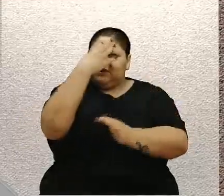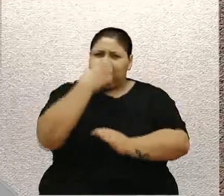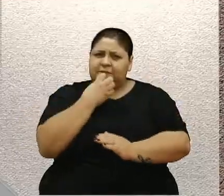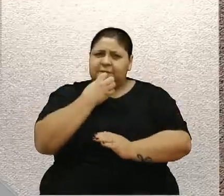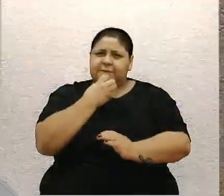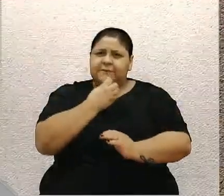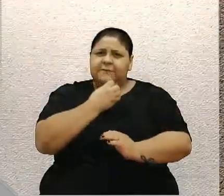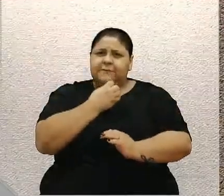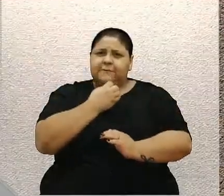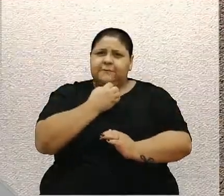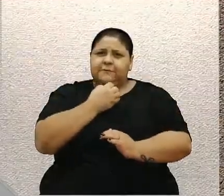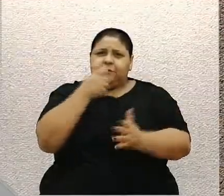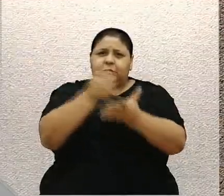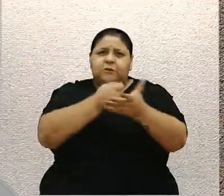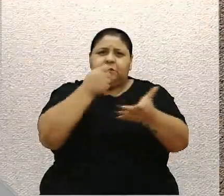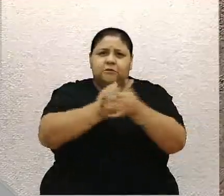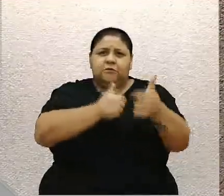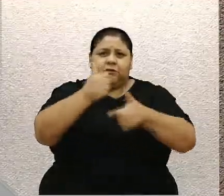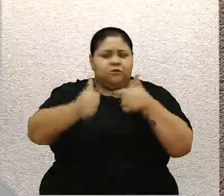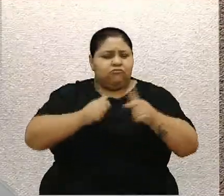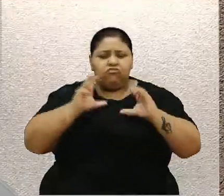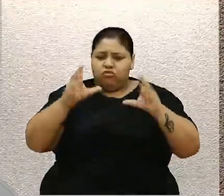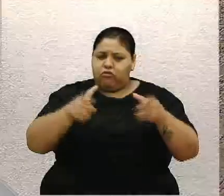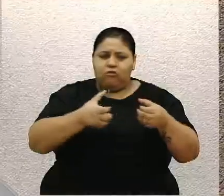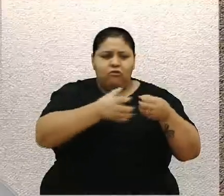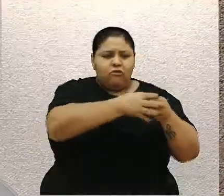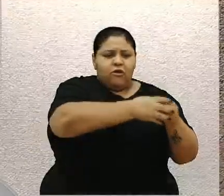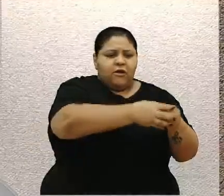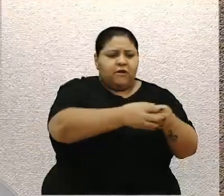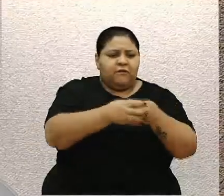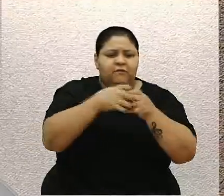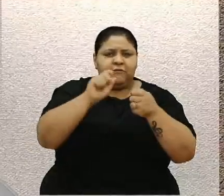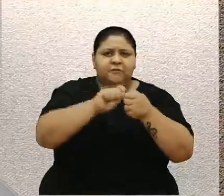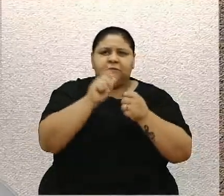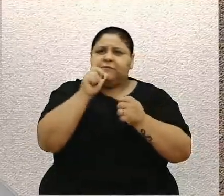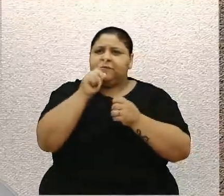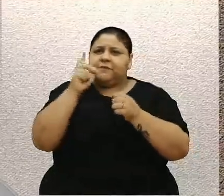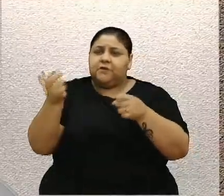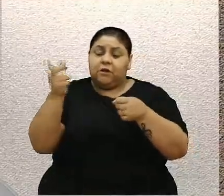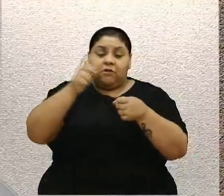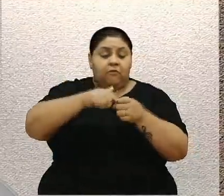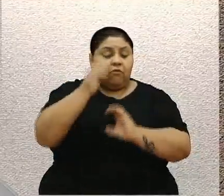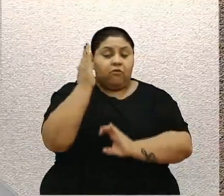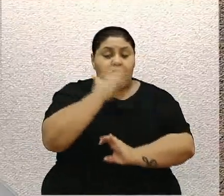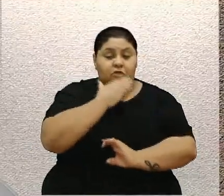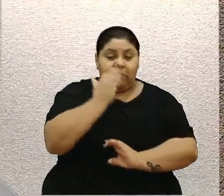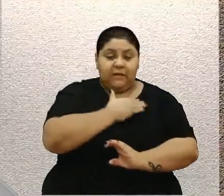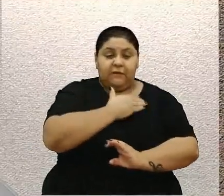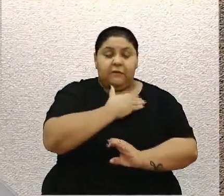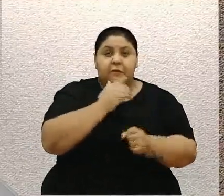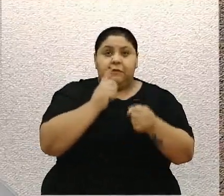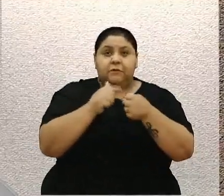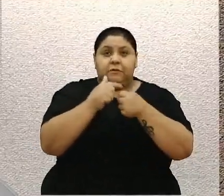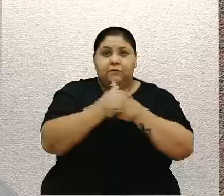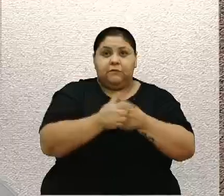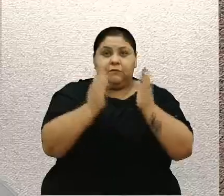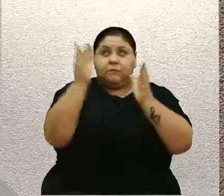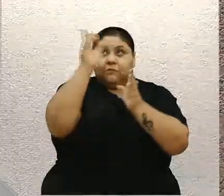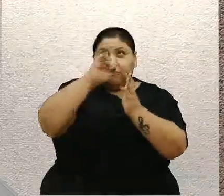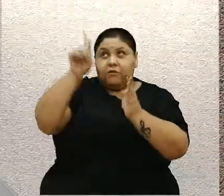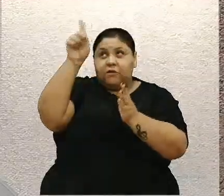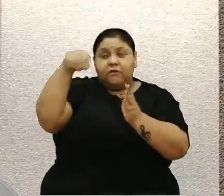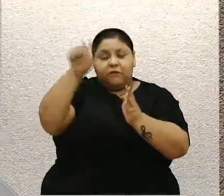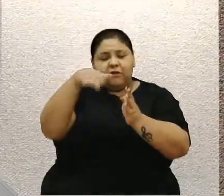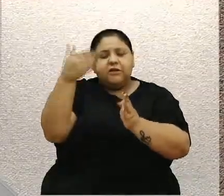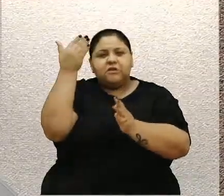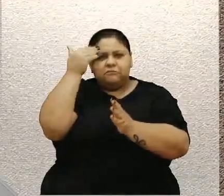e trabalhando como todo o pessoal lá para fazer com que a água volte o mais rápido possível para a nossa cidade. Graças a Deus a gente ficou